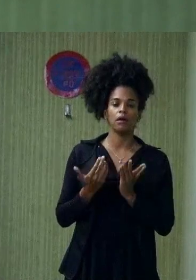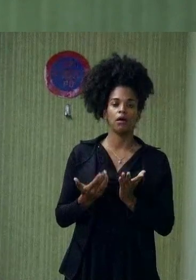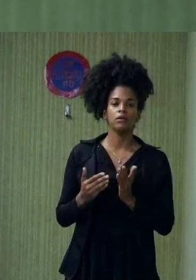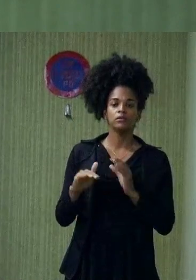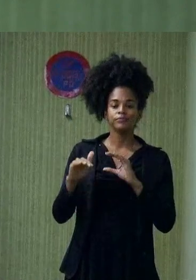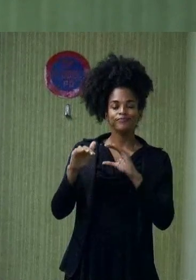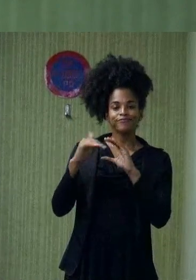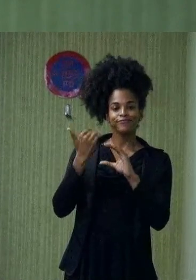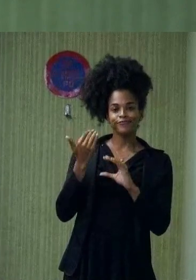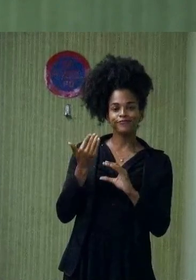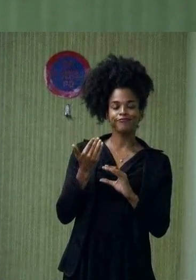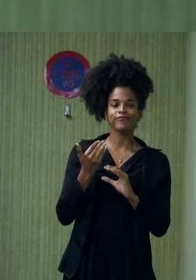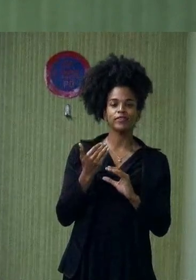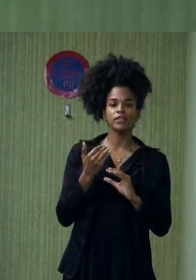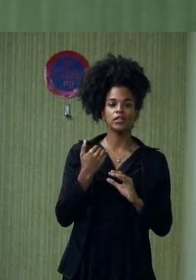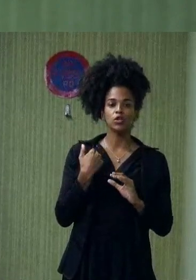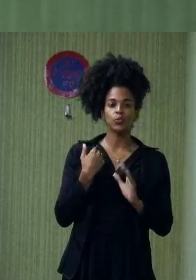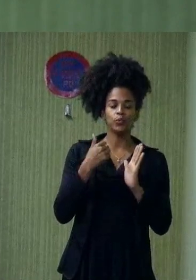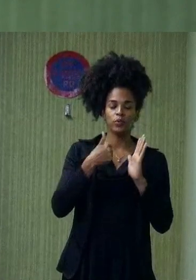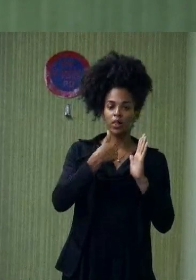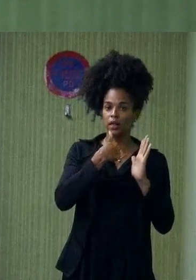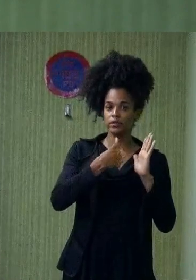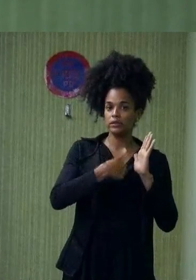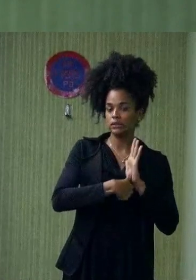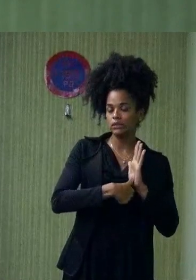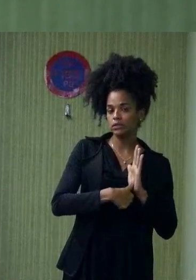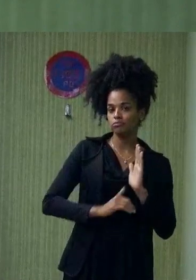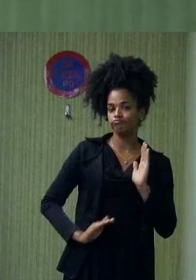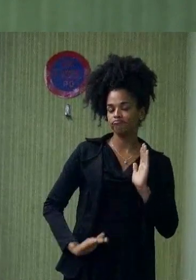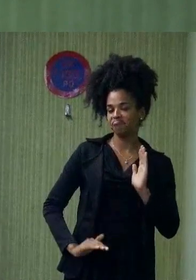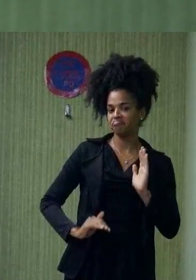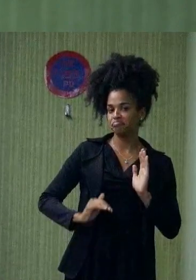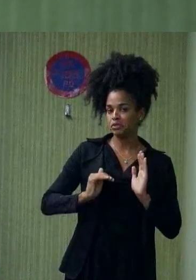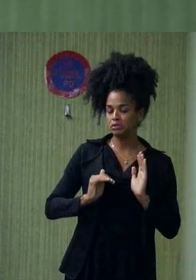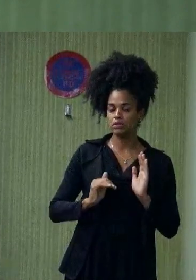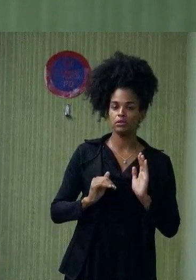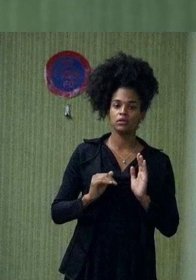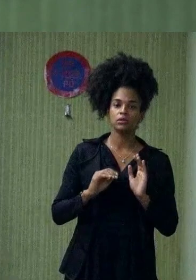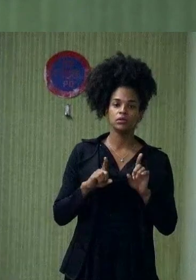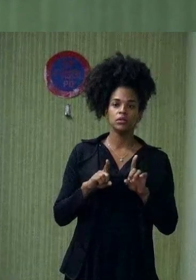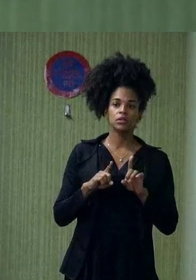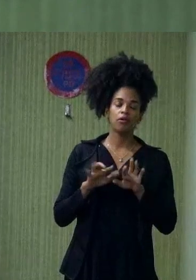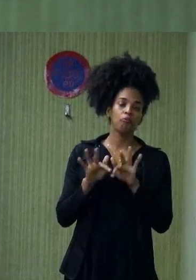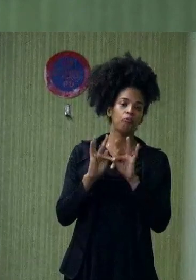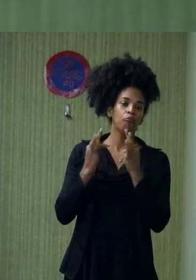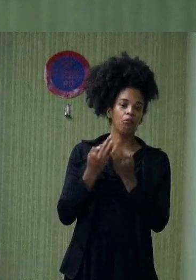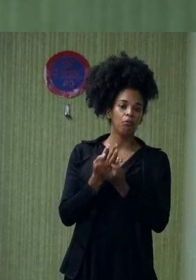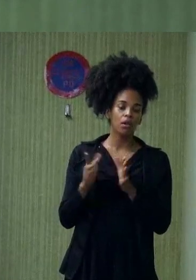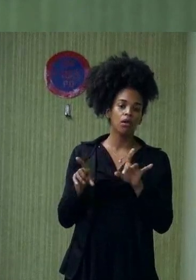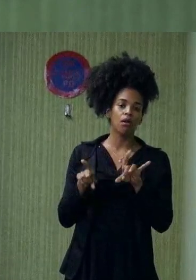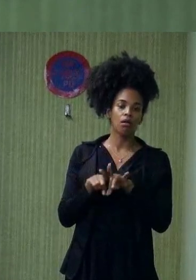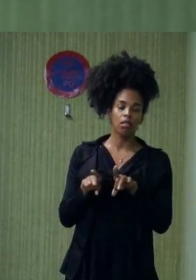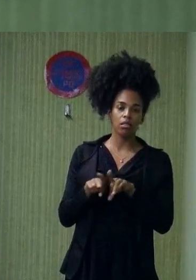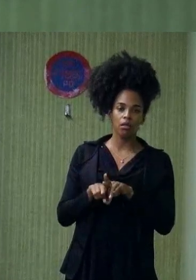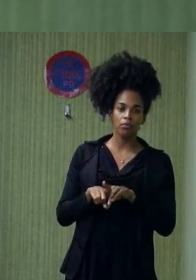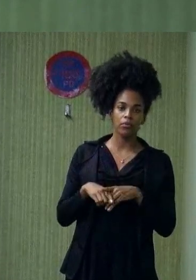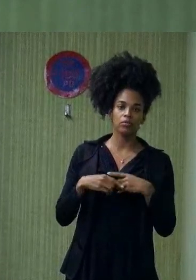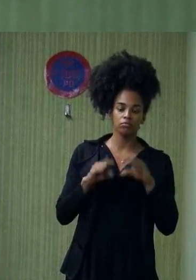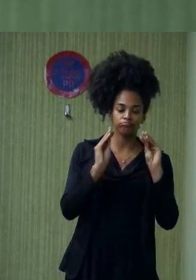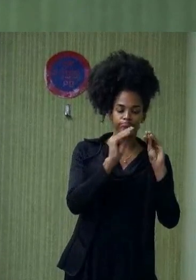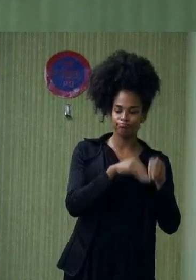certidão de nascimento das crianças ou adolescentes e de um familiar para que eles pudessem assim dessa